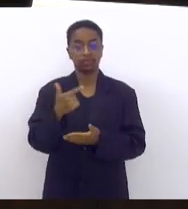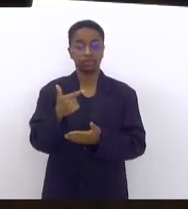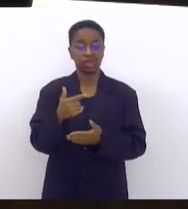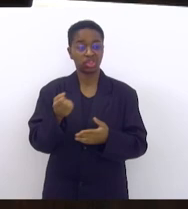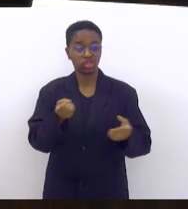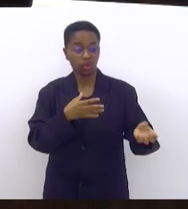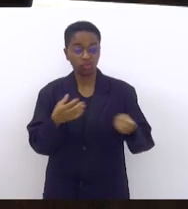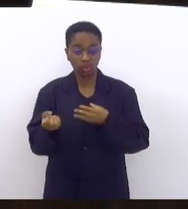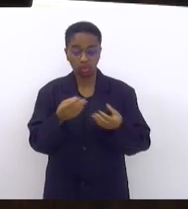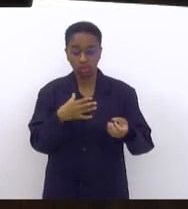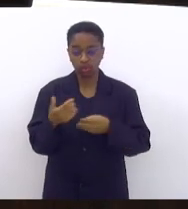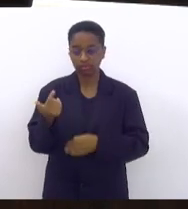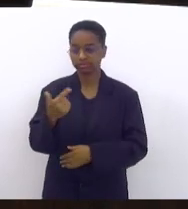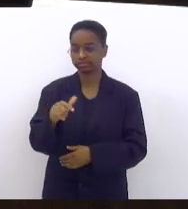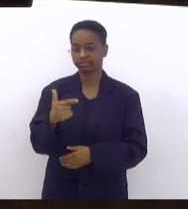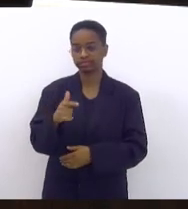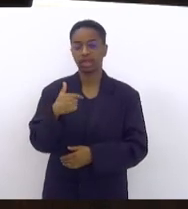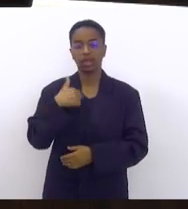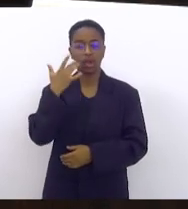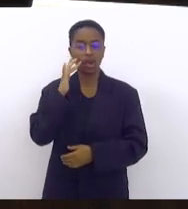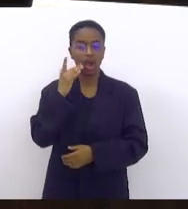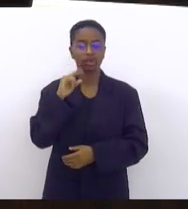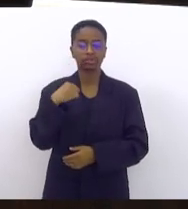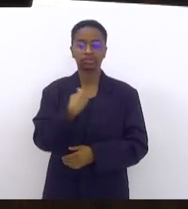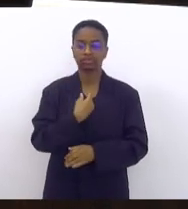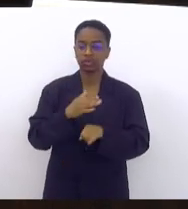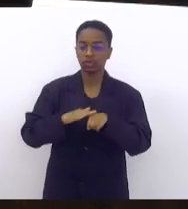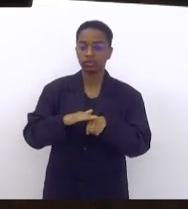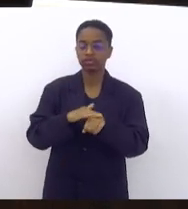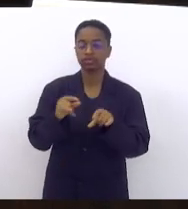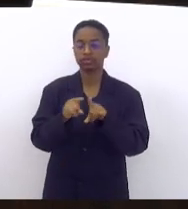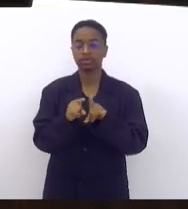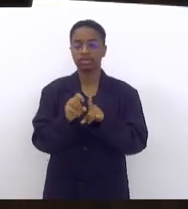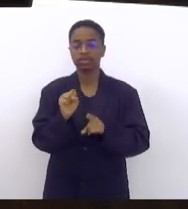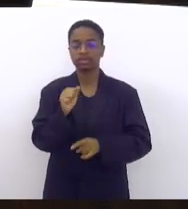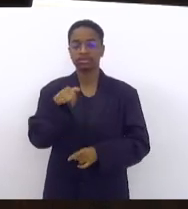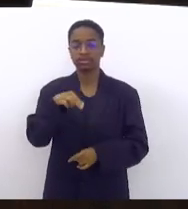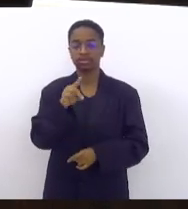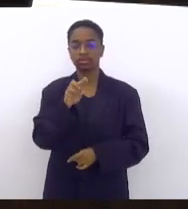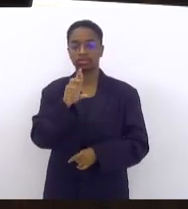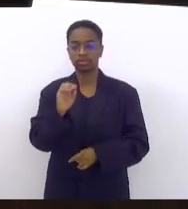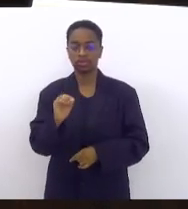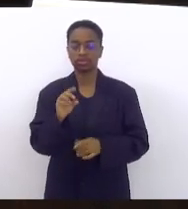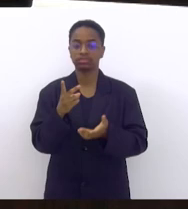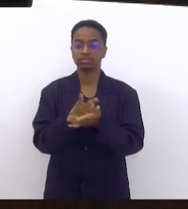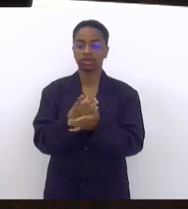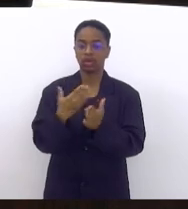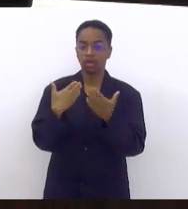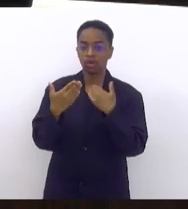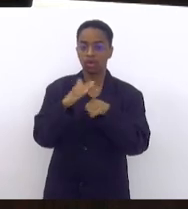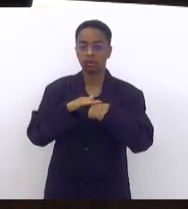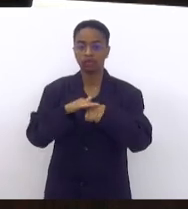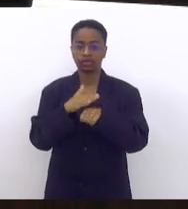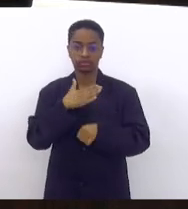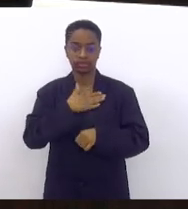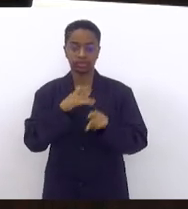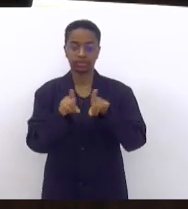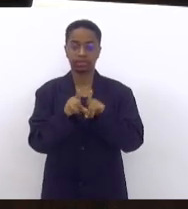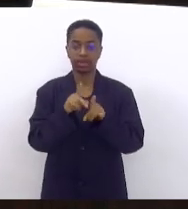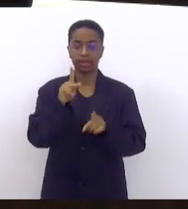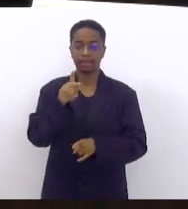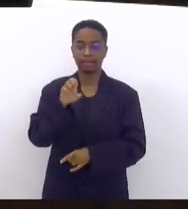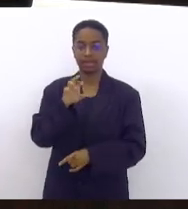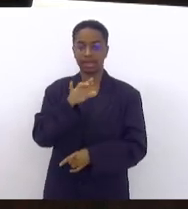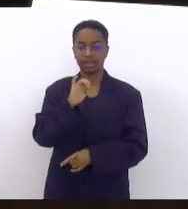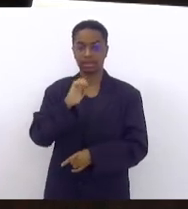novo, eu acho que a gente tem conversado, algumas vezes o Sandro me conversa comigo, o Berriel, e eu sempre coloquei isso. A